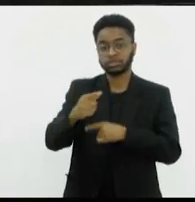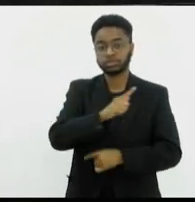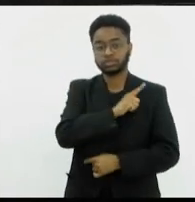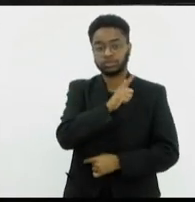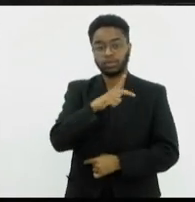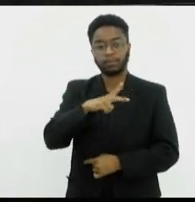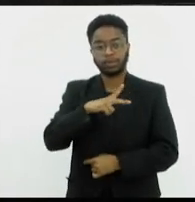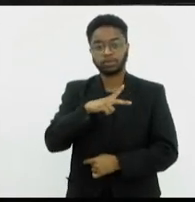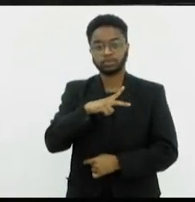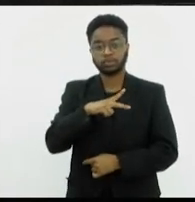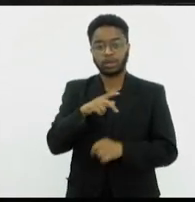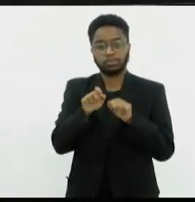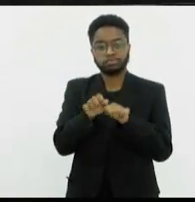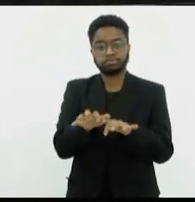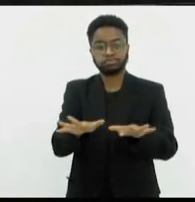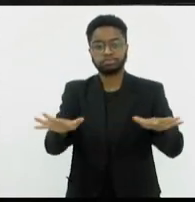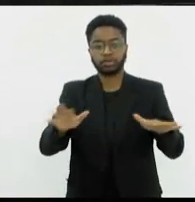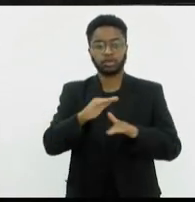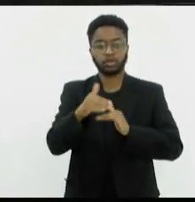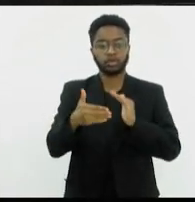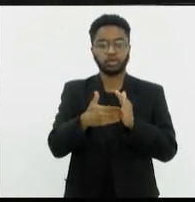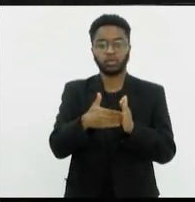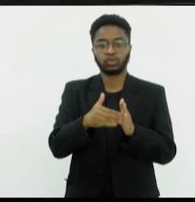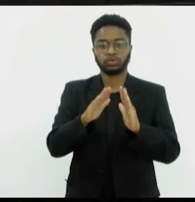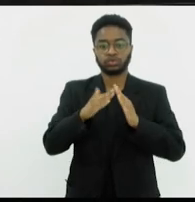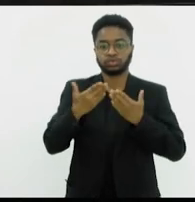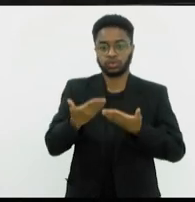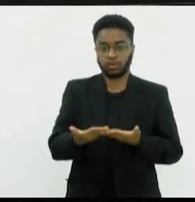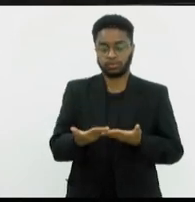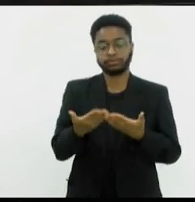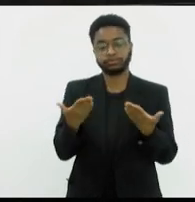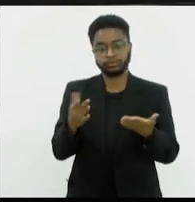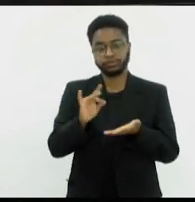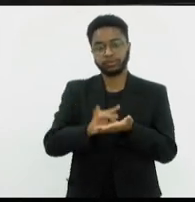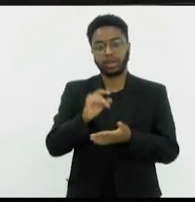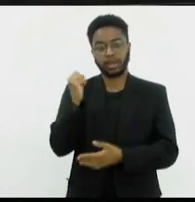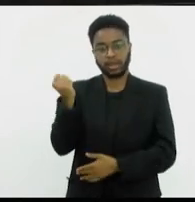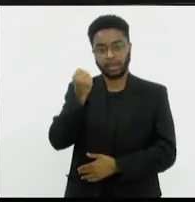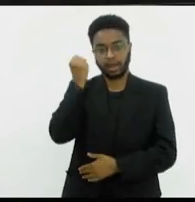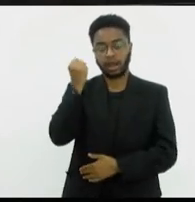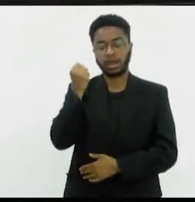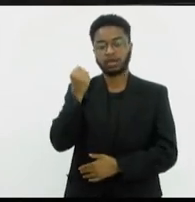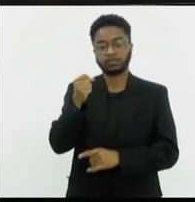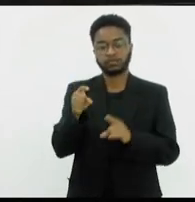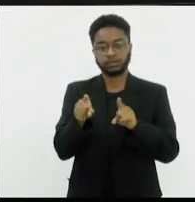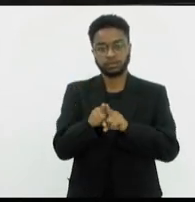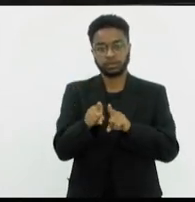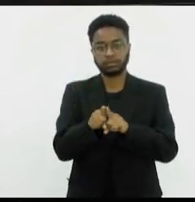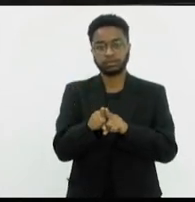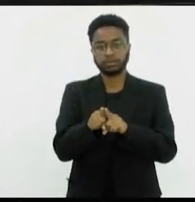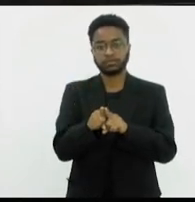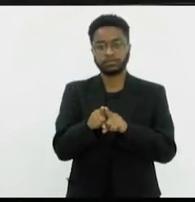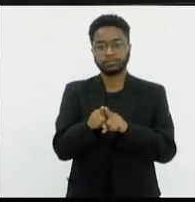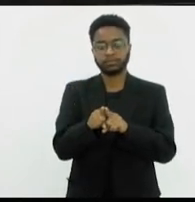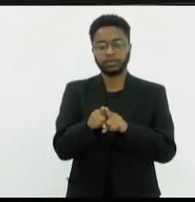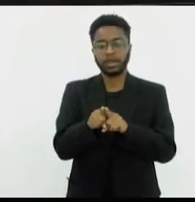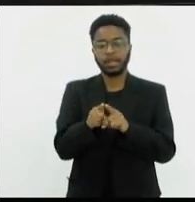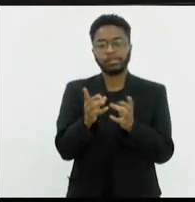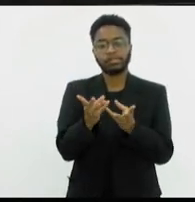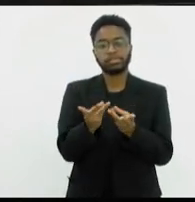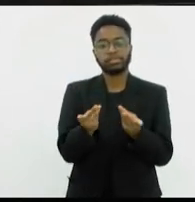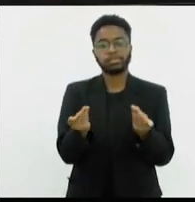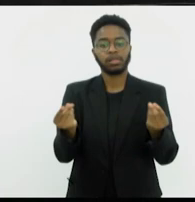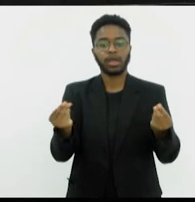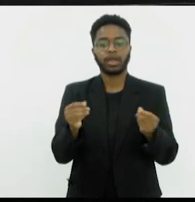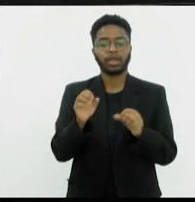está tomando conta de toda a rede. Isso é muito grave, isso é um total esvaziamento